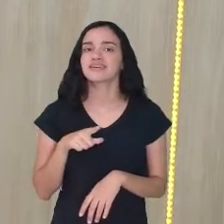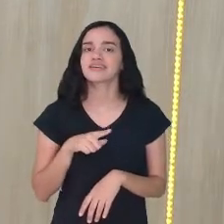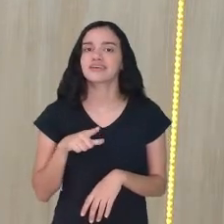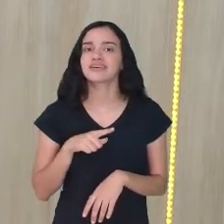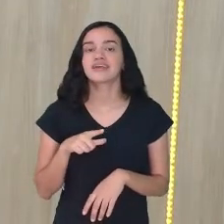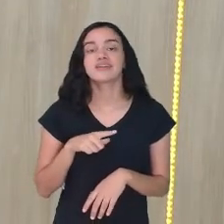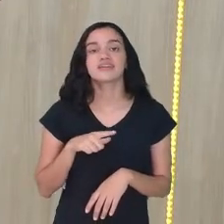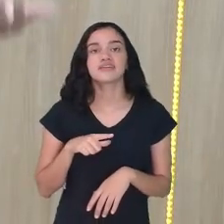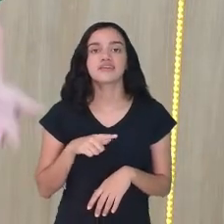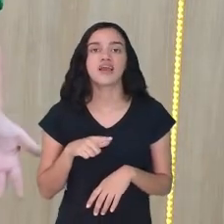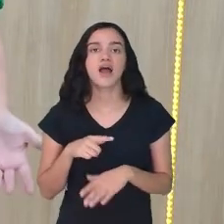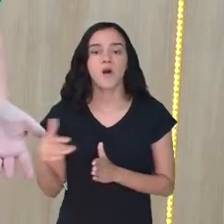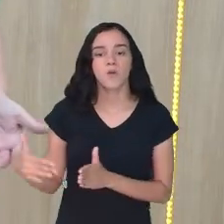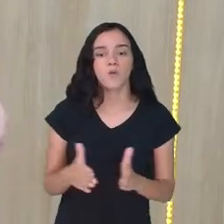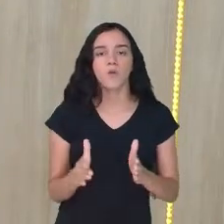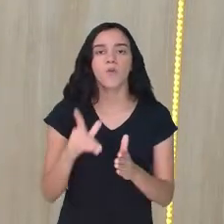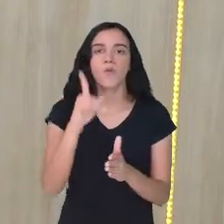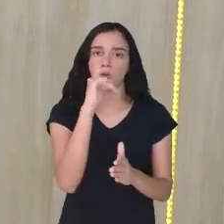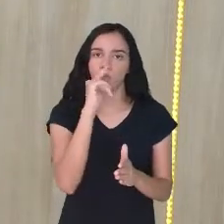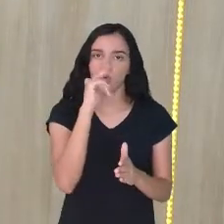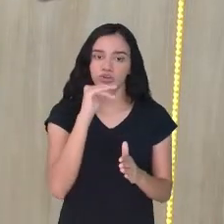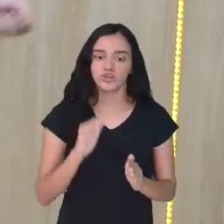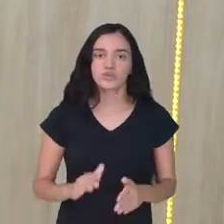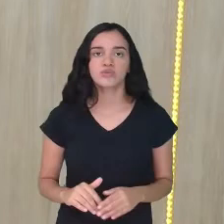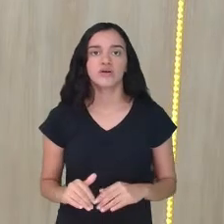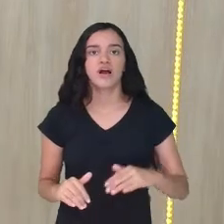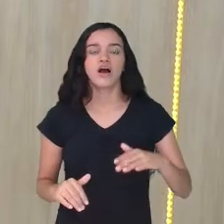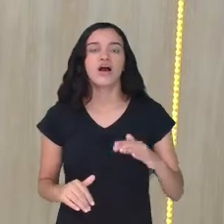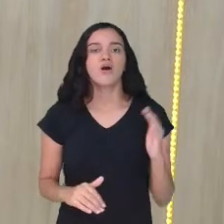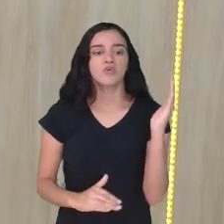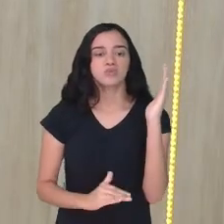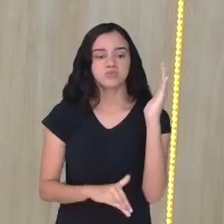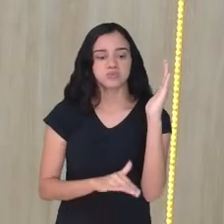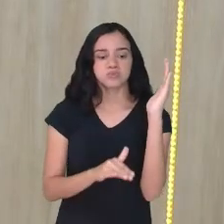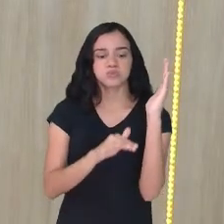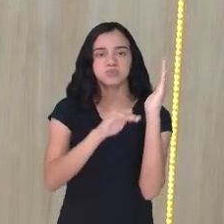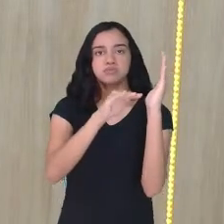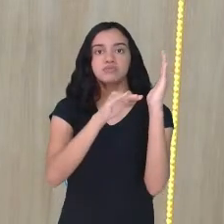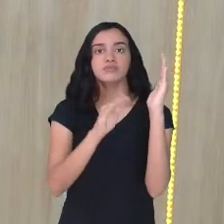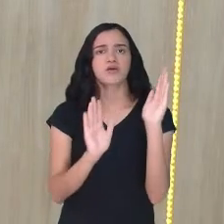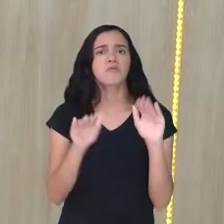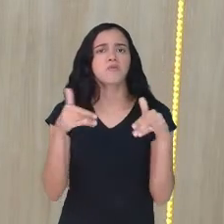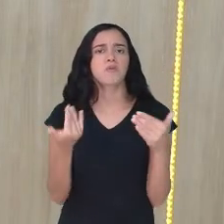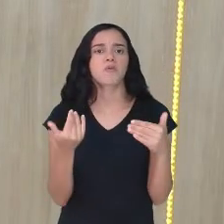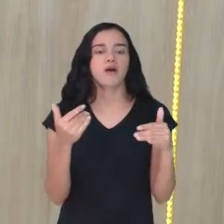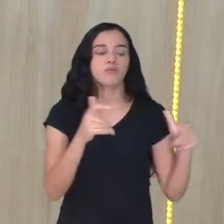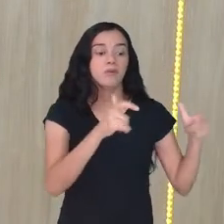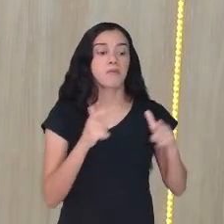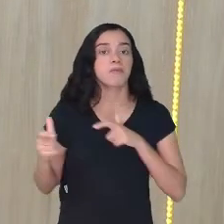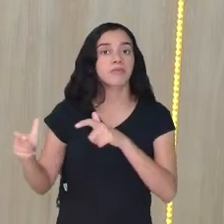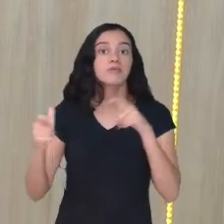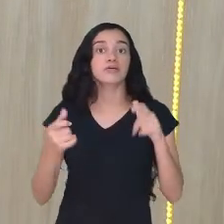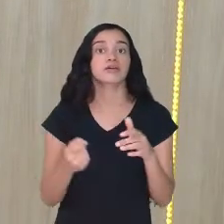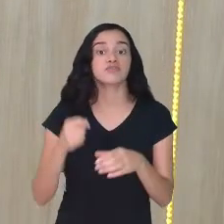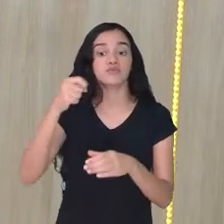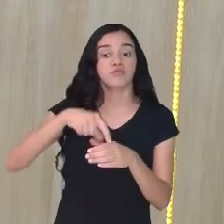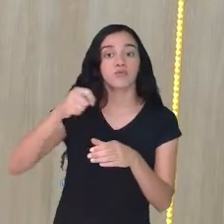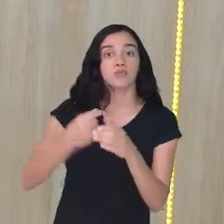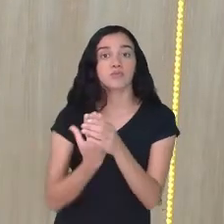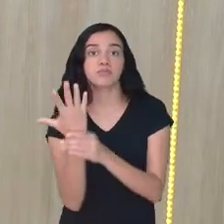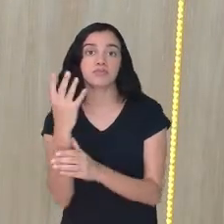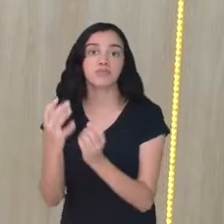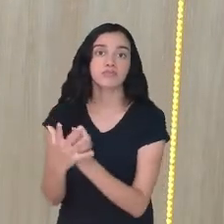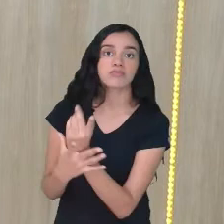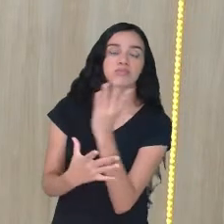Nilo subia e o Nilo descia, e tinha a questão de medir qual pedaço de terra que eu vou plantar, e quando você